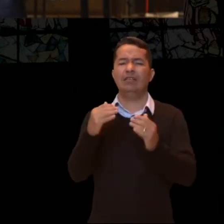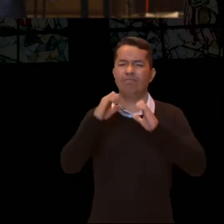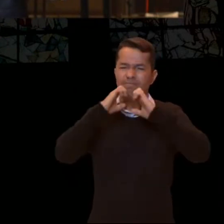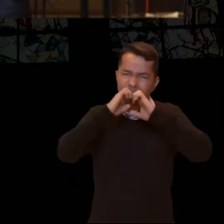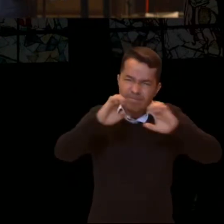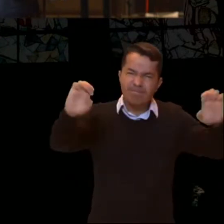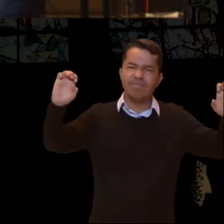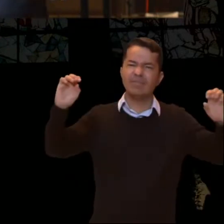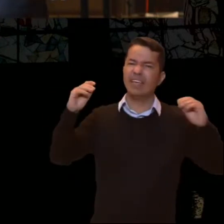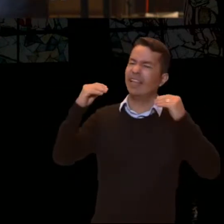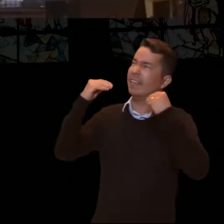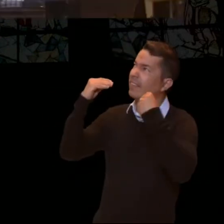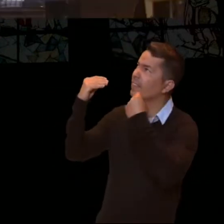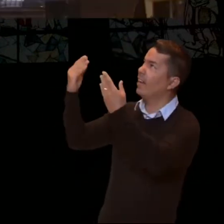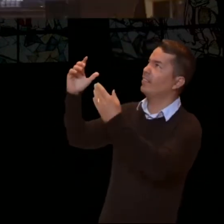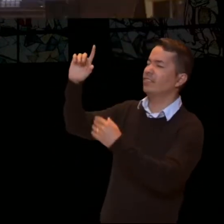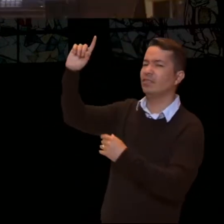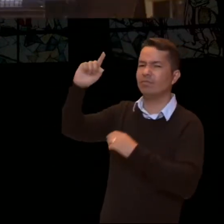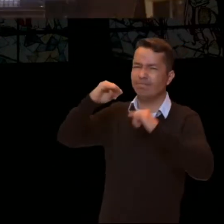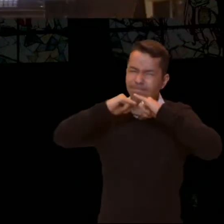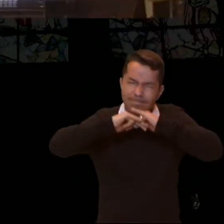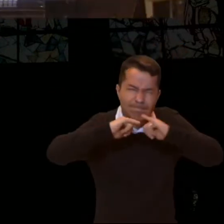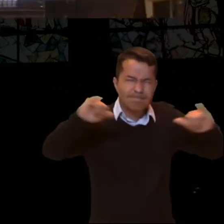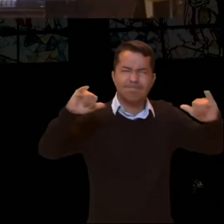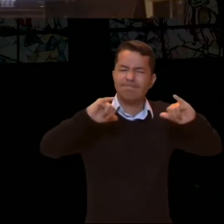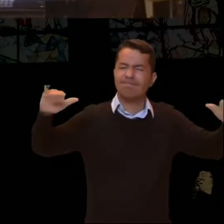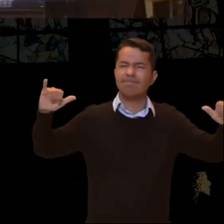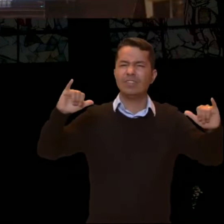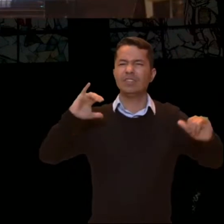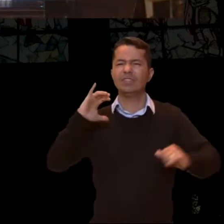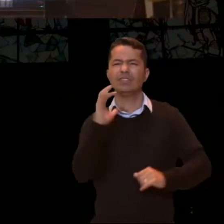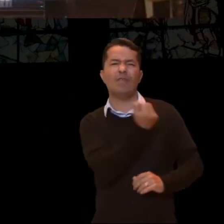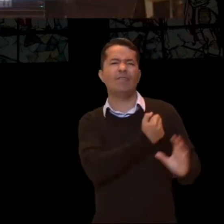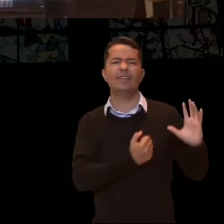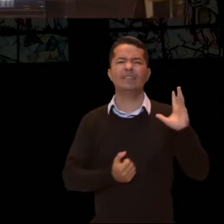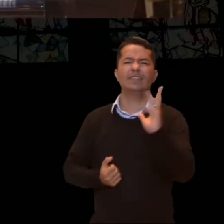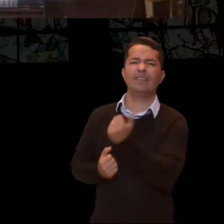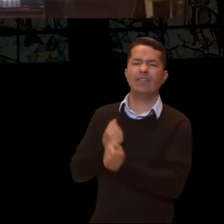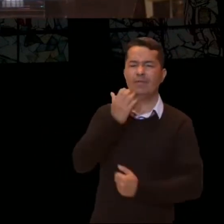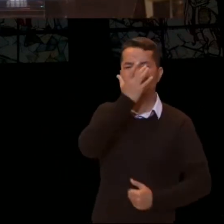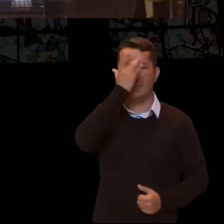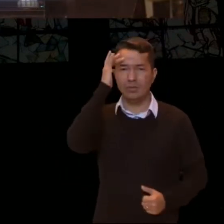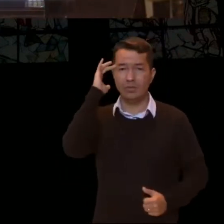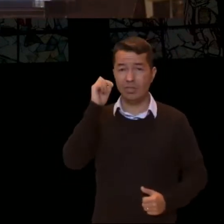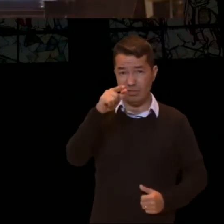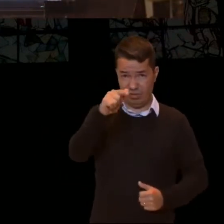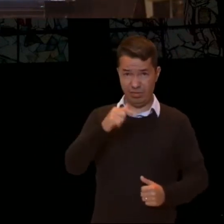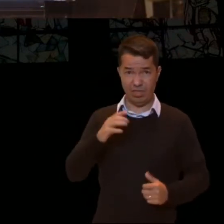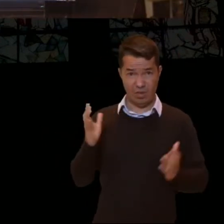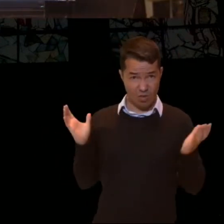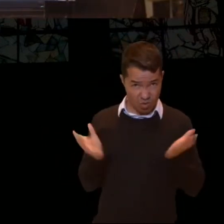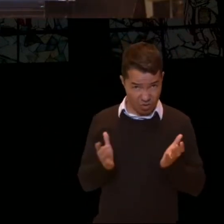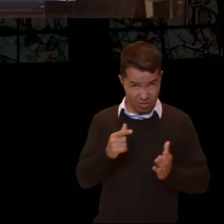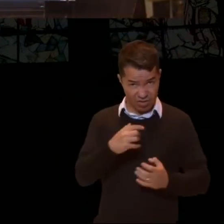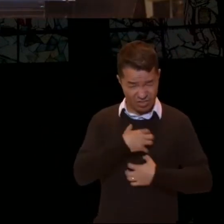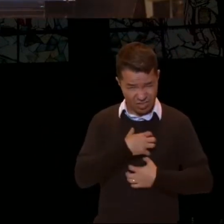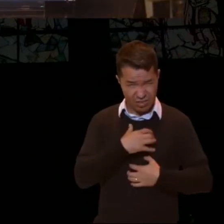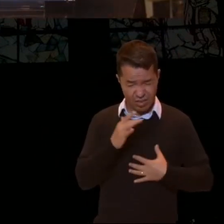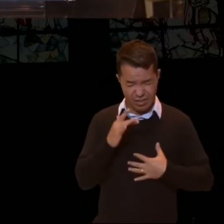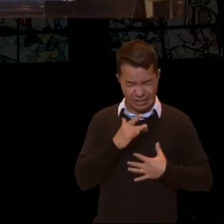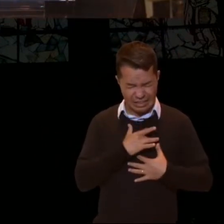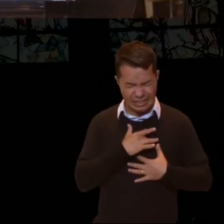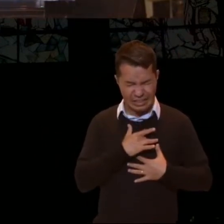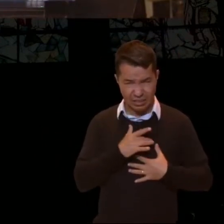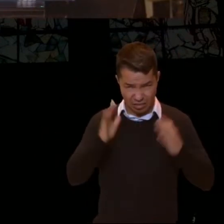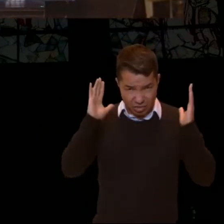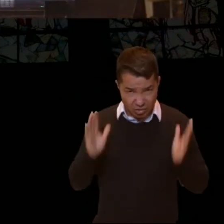missionário de Deus. E isso vai ser uma grande bênção. Então, se Deus toca o seu coração com relação a isso, porque a palavra de